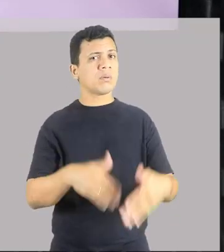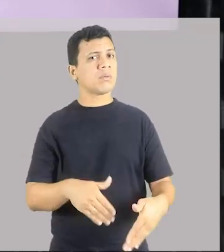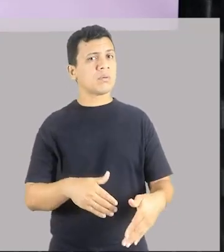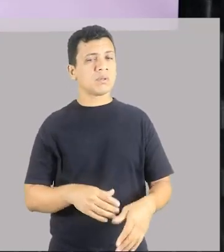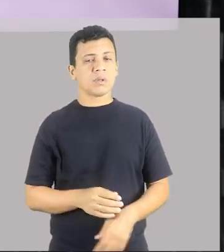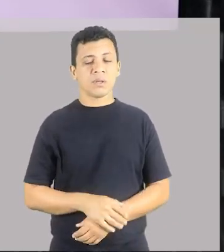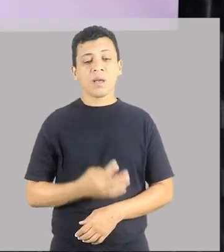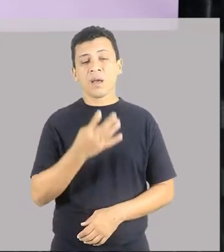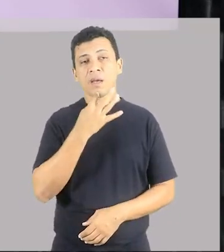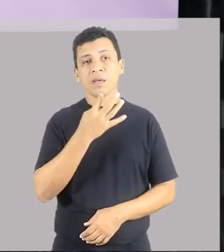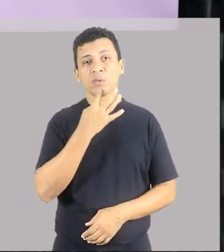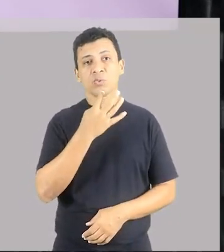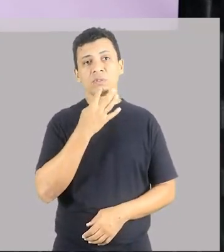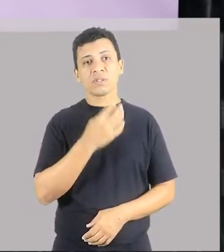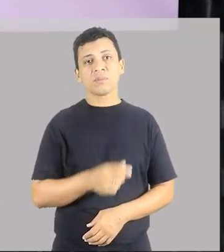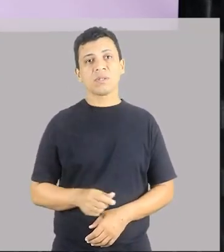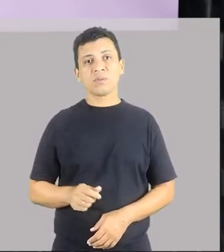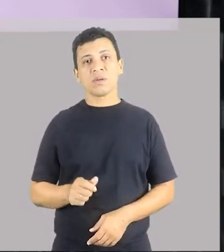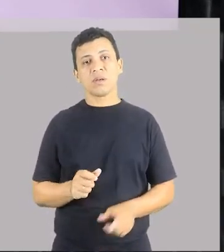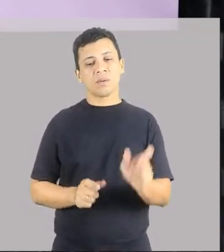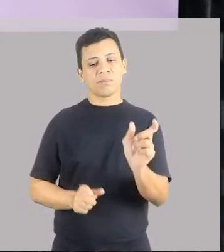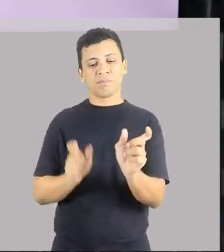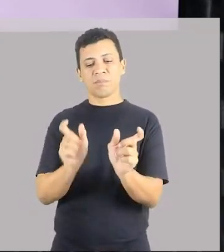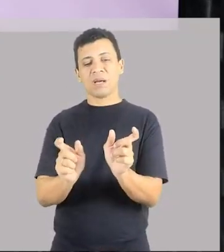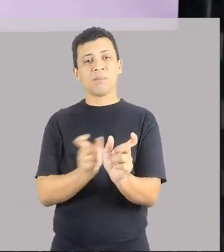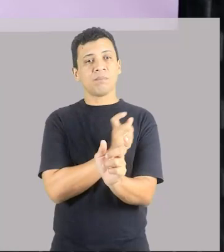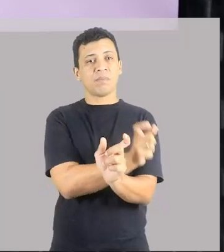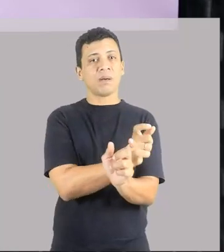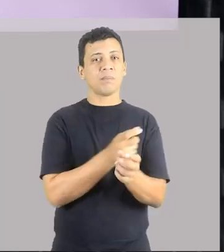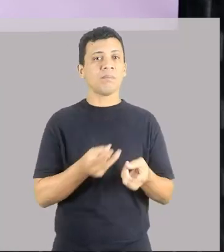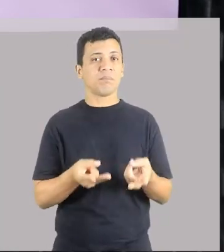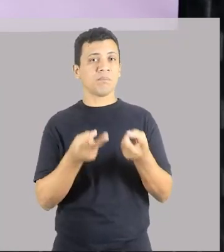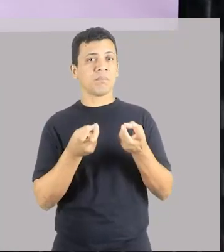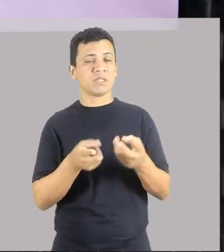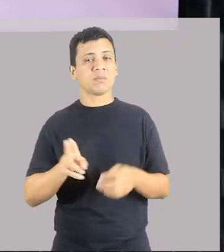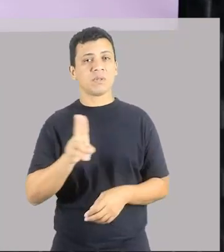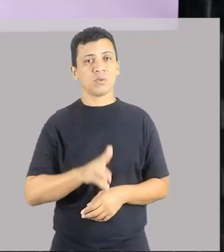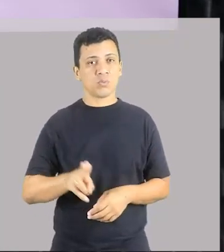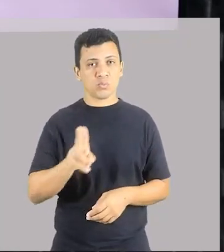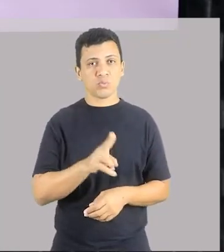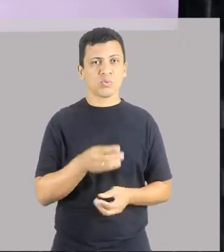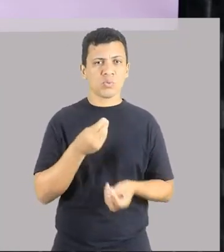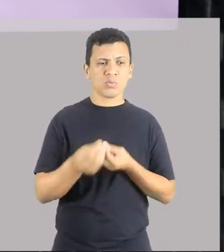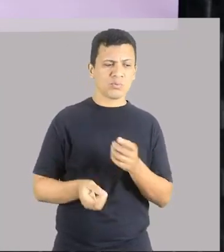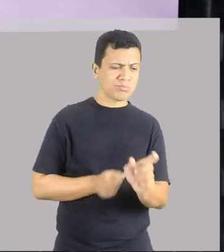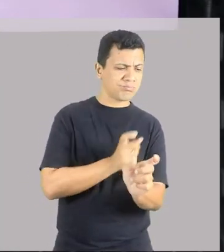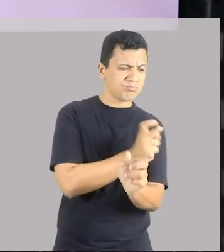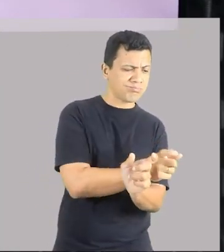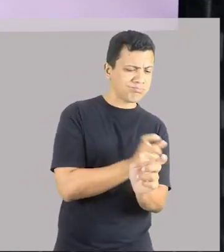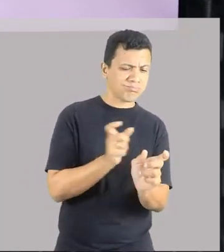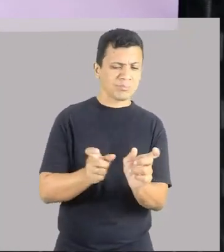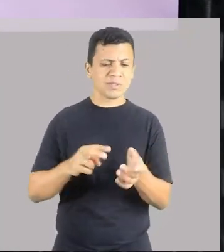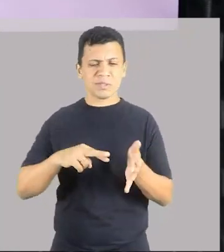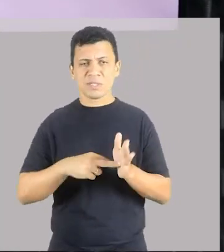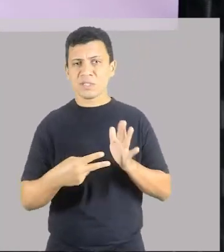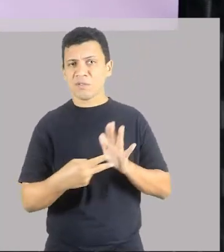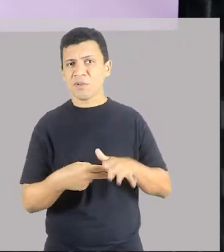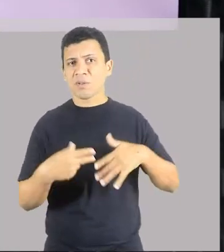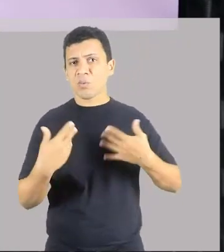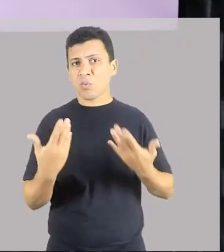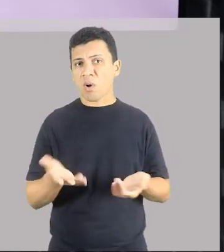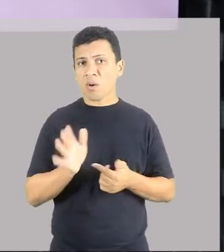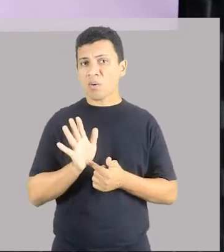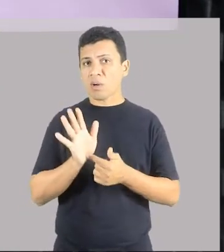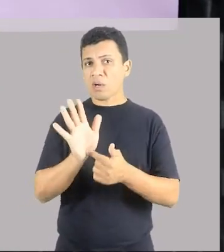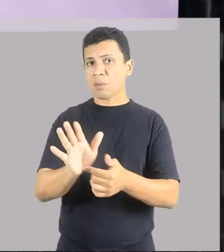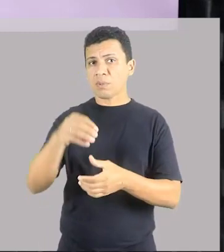do reconhecimento dos afixos is é de você perceber o uso de um prefixo de um sufixo o significado que aquele afixo